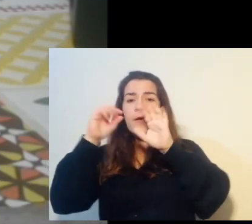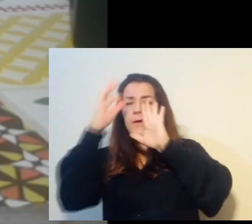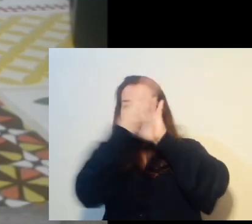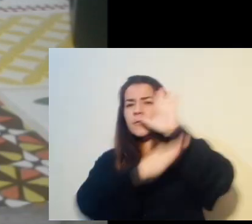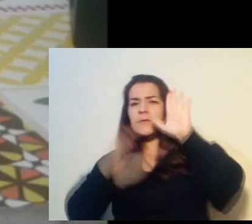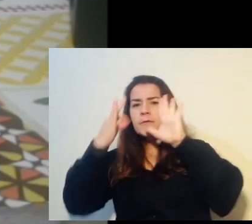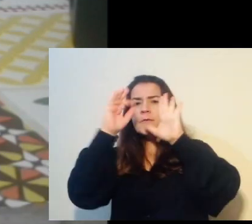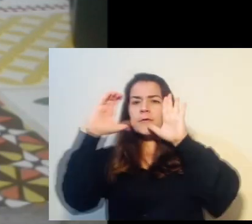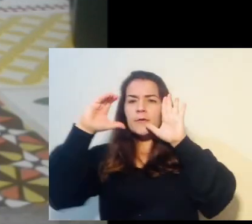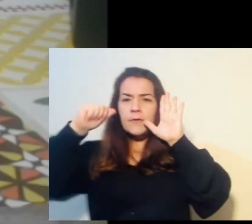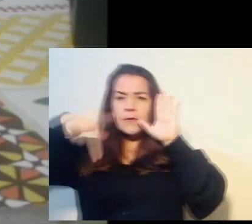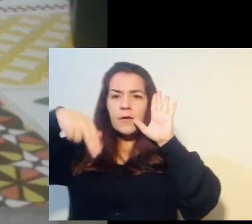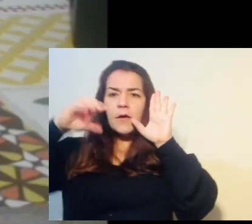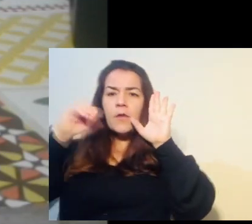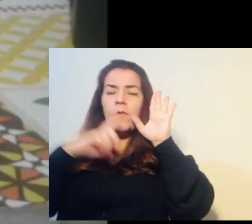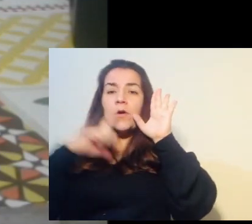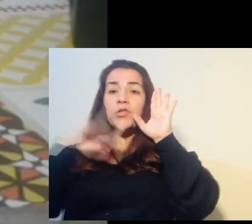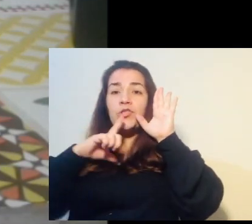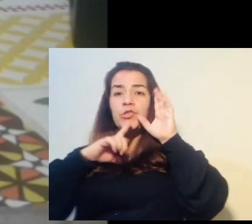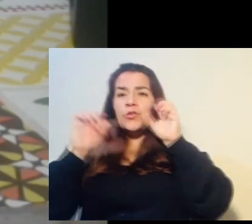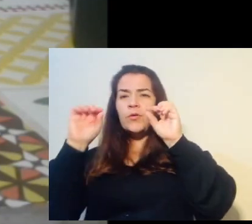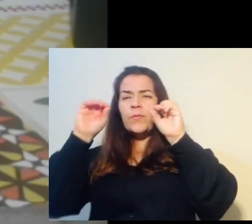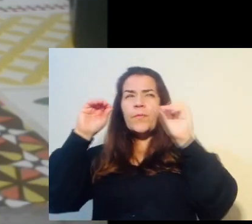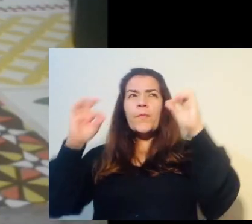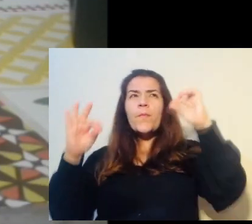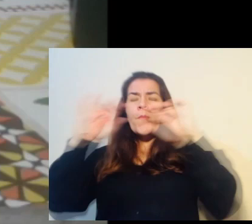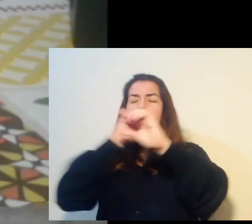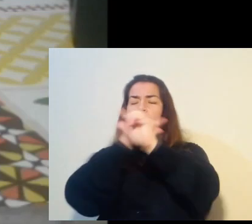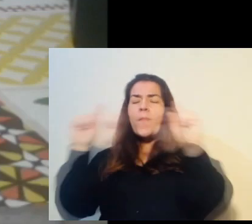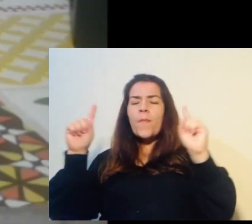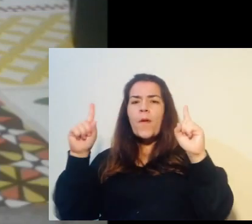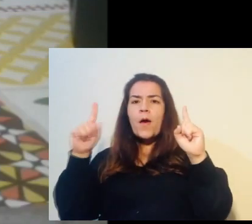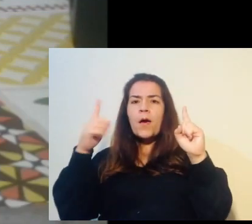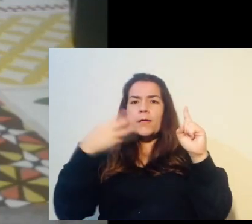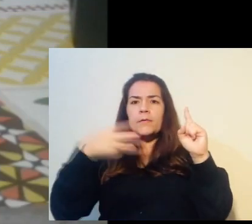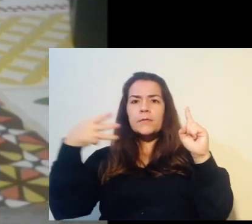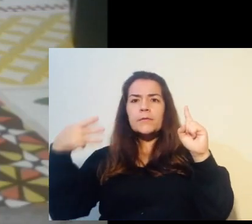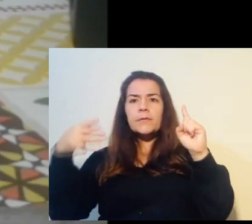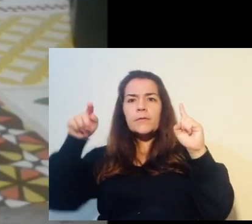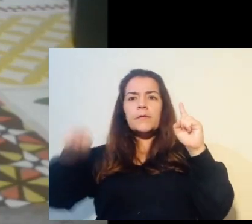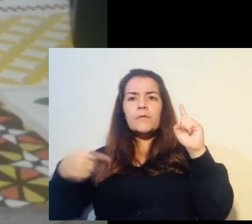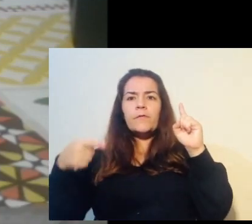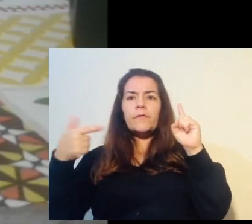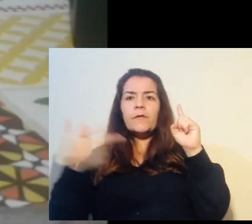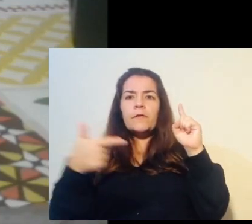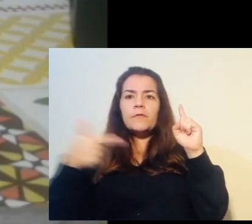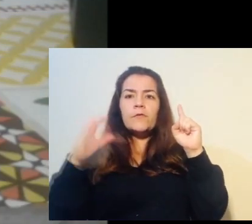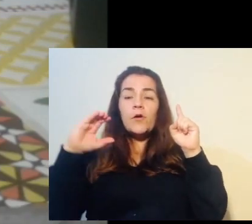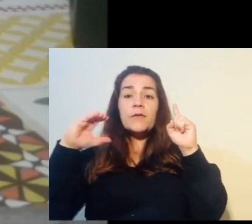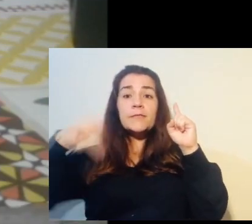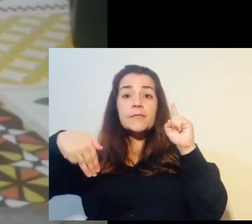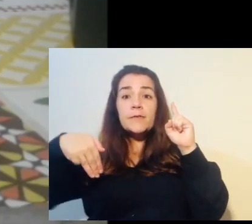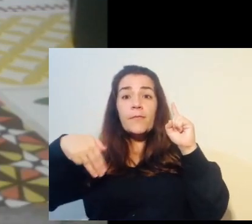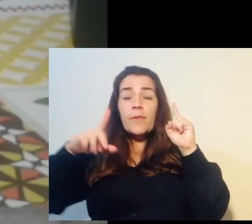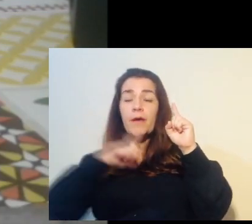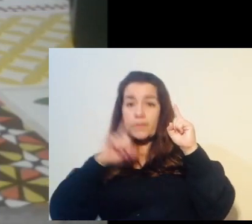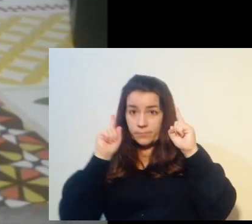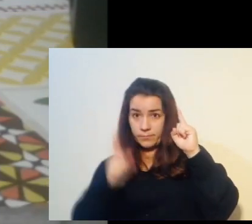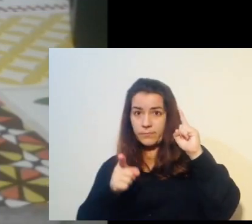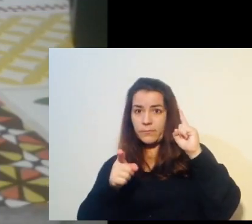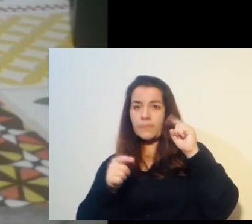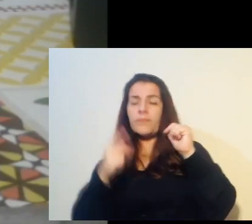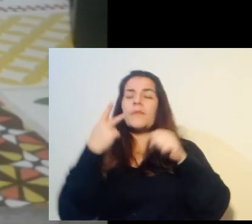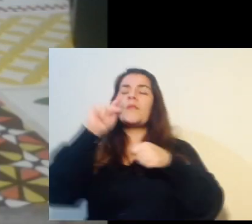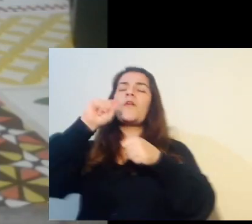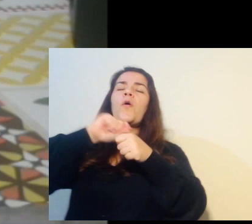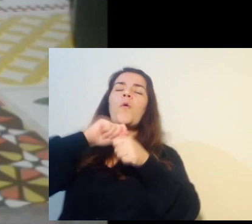cano, né, eu tenho um pedaço de 33,2 centímetros, tá?